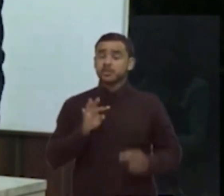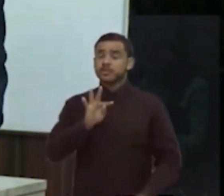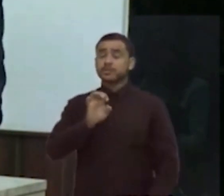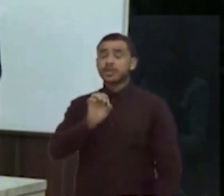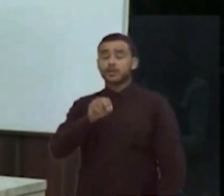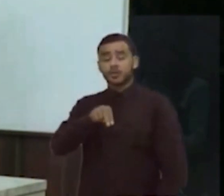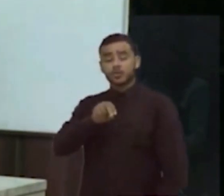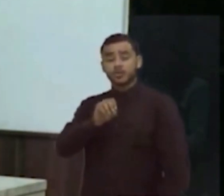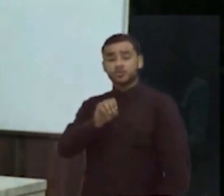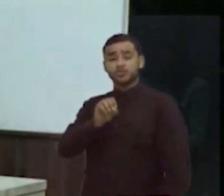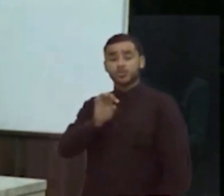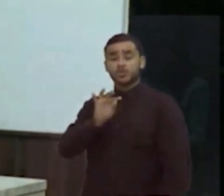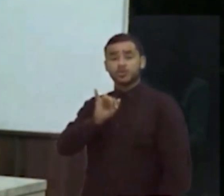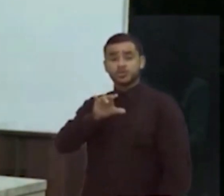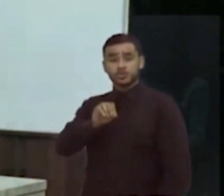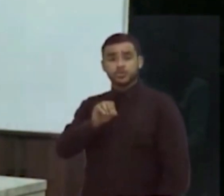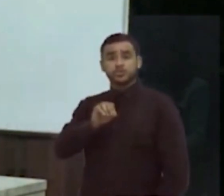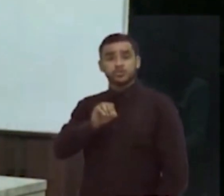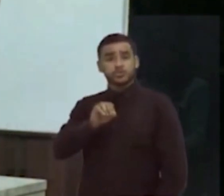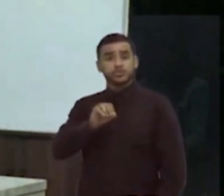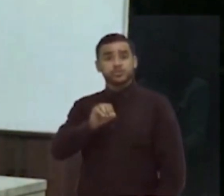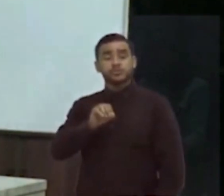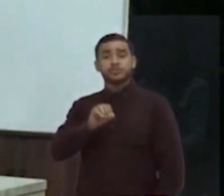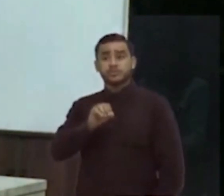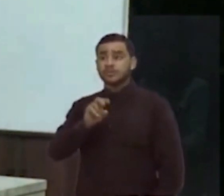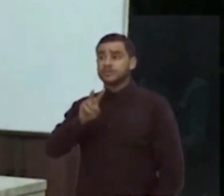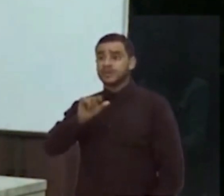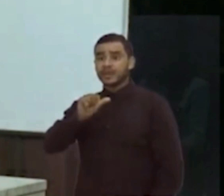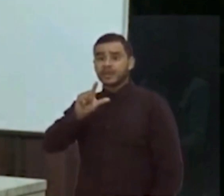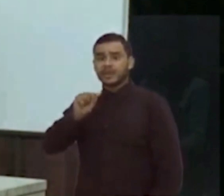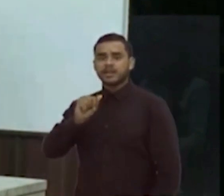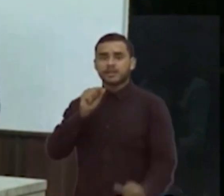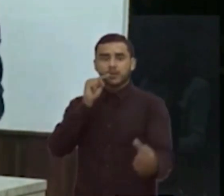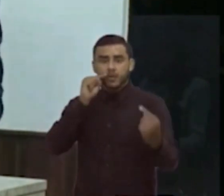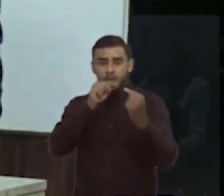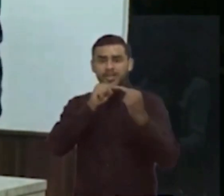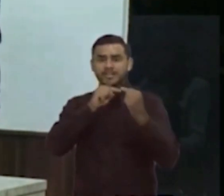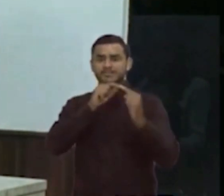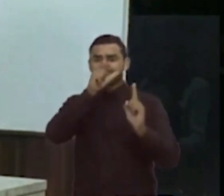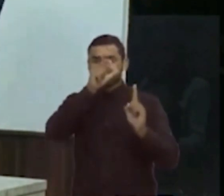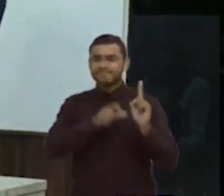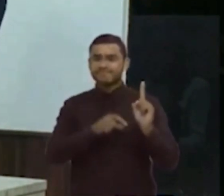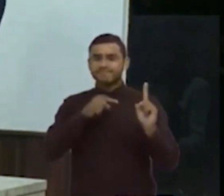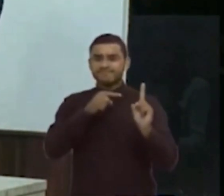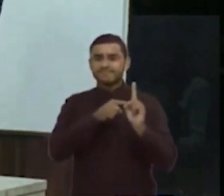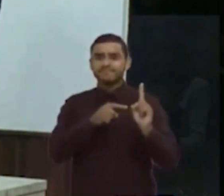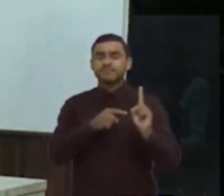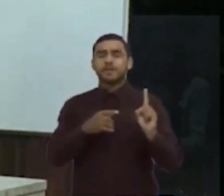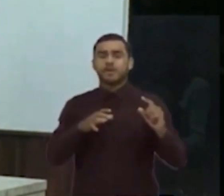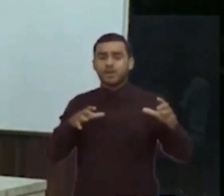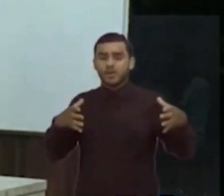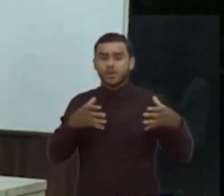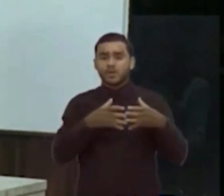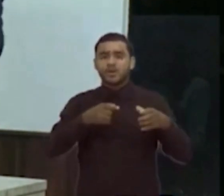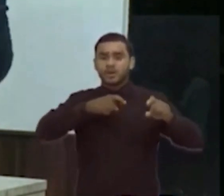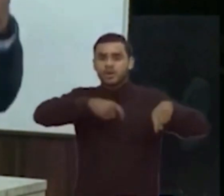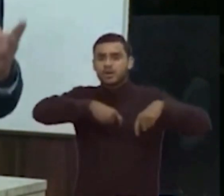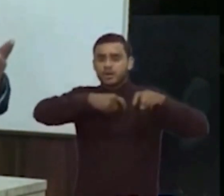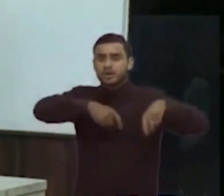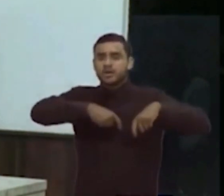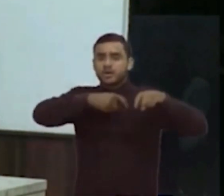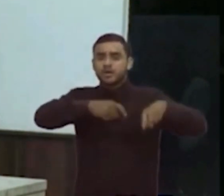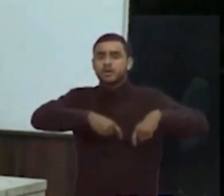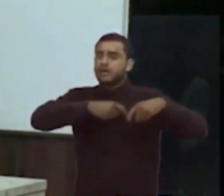usineiro de Alagoas, expressão talvez mais caricata possível da oligarquia rural,